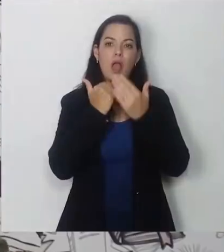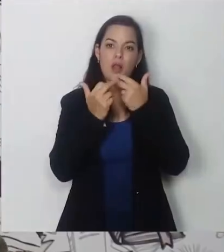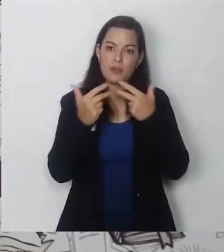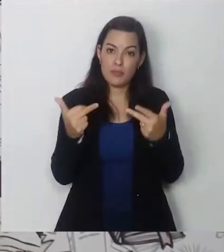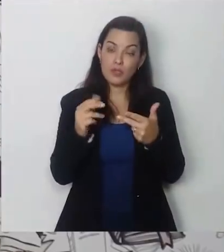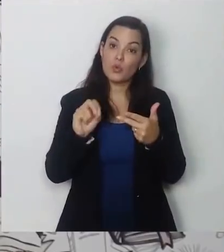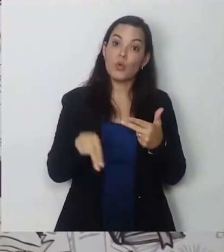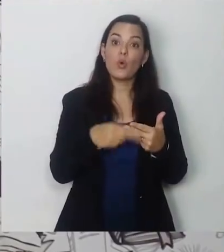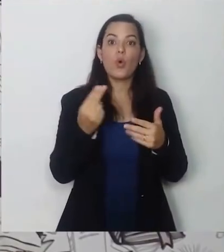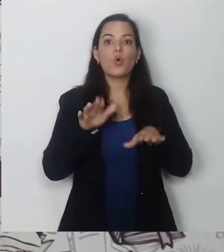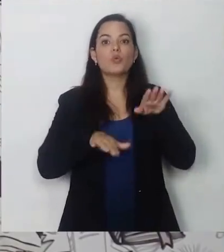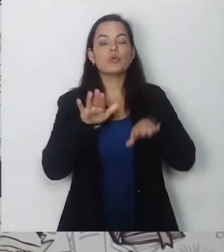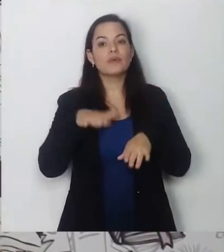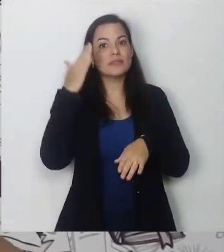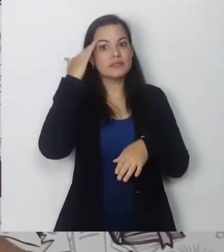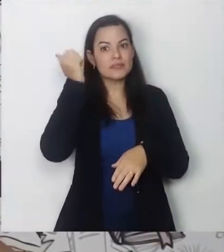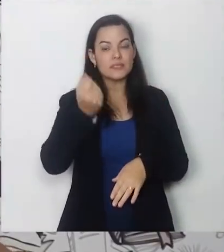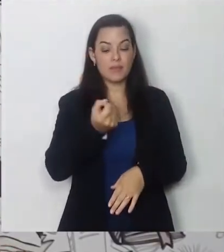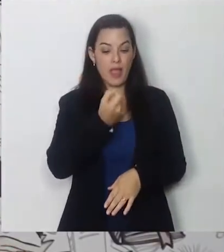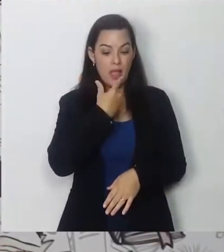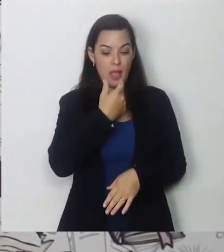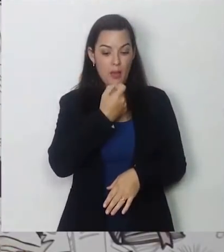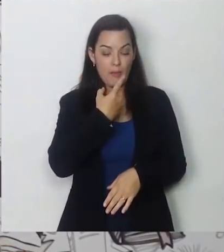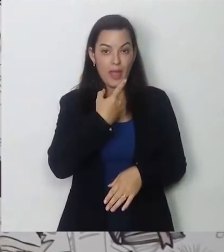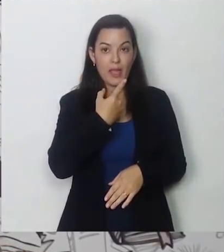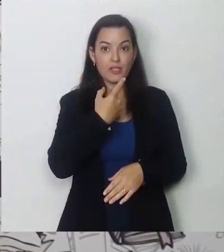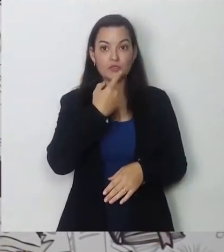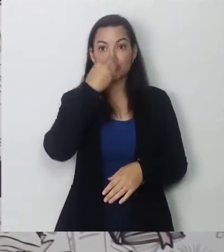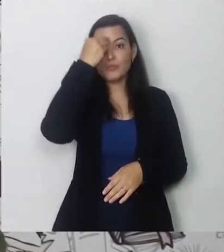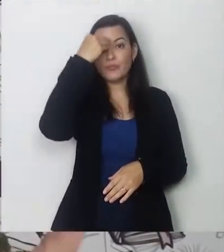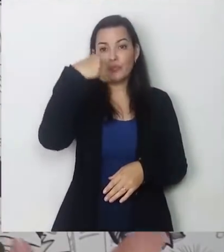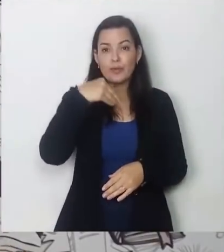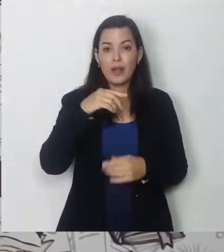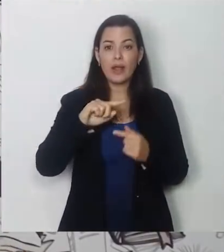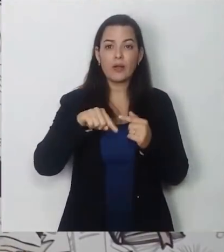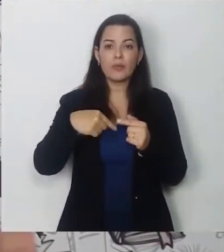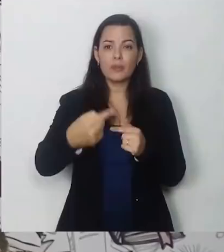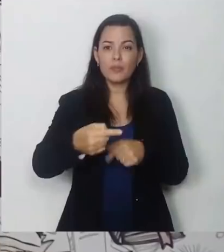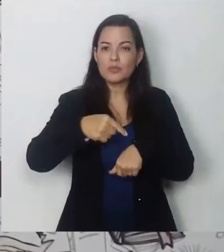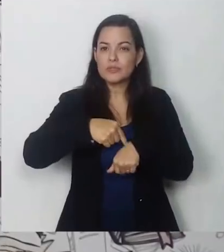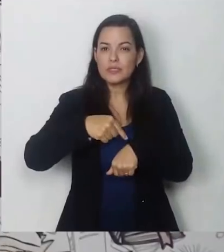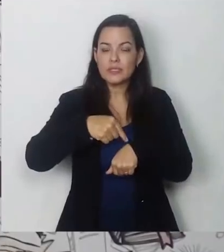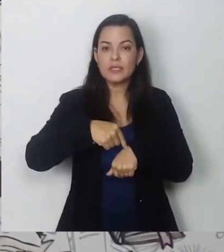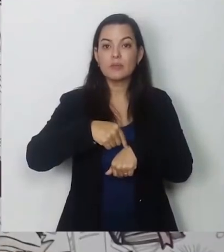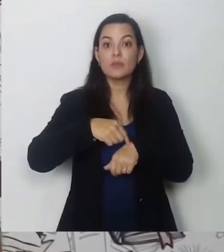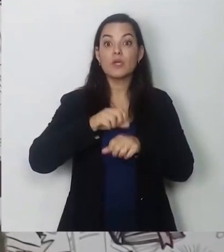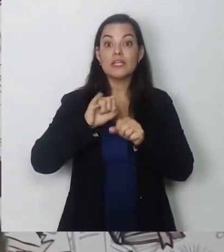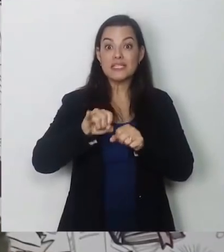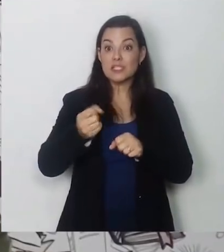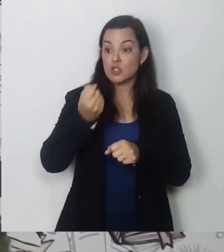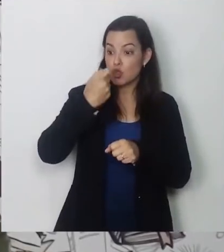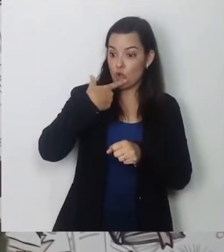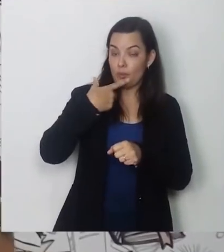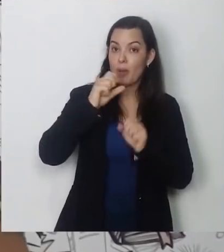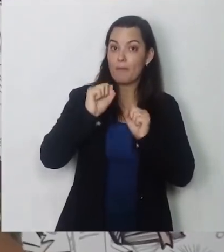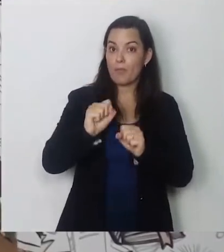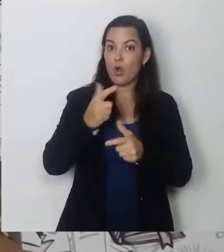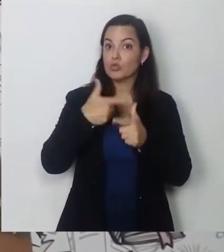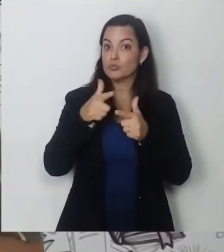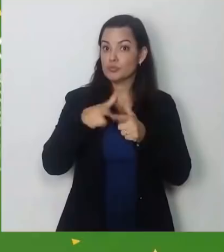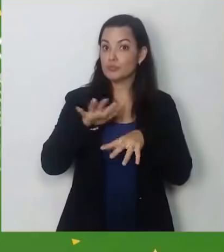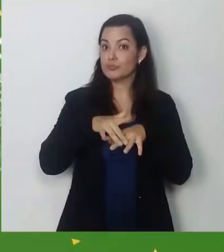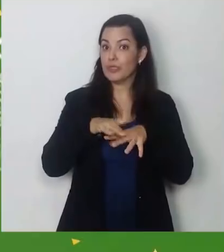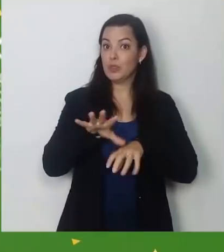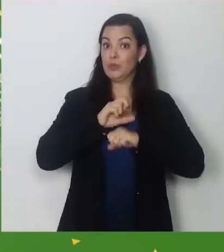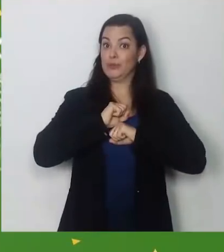perde a sua força ativa e não vai fazer mais efeito, que pode inclusive causar intoxicação. Olha essas